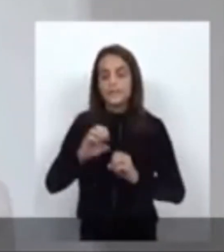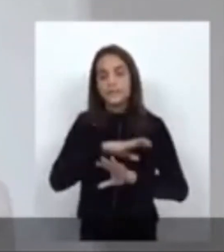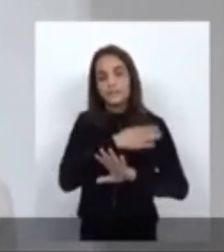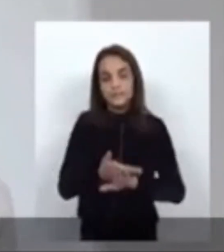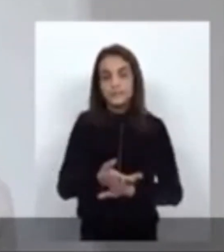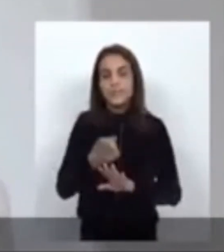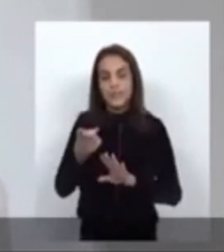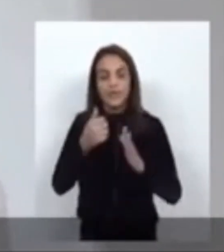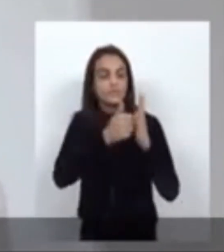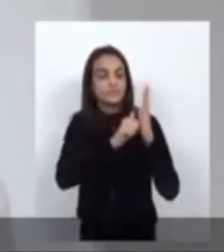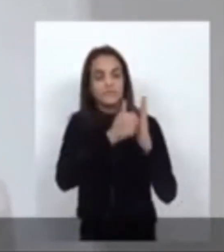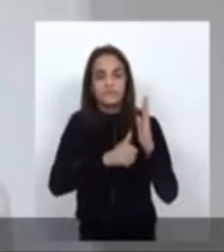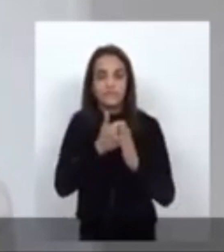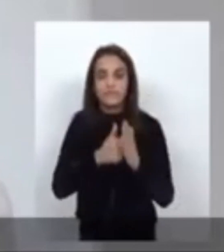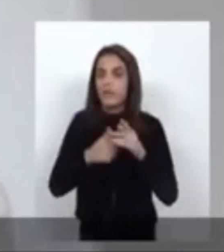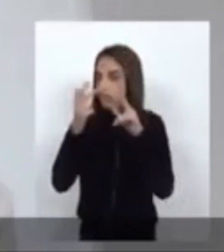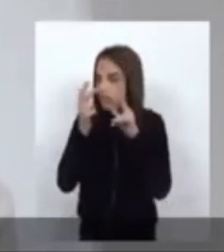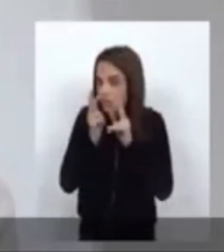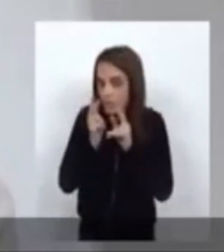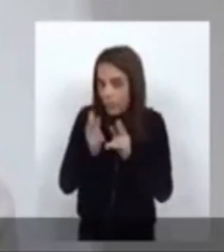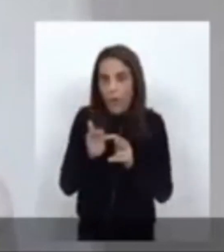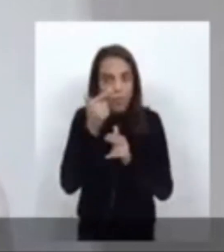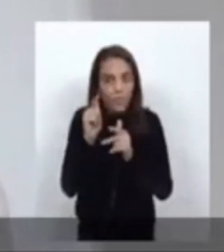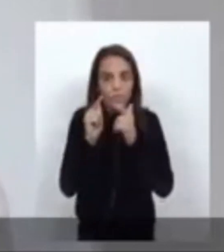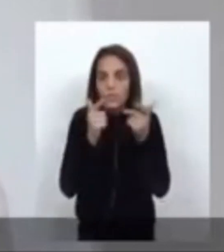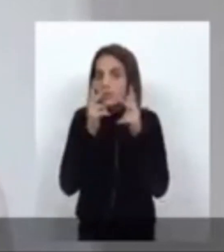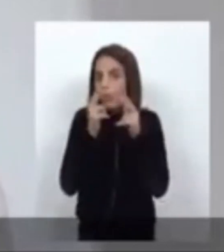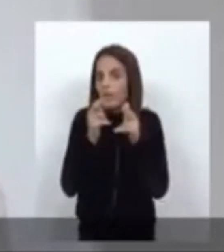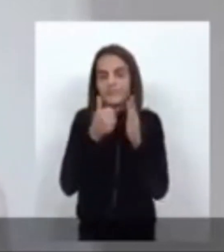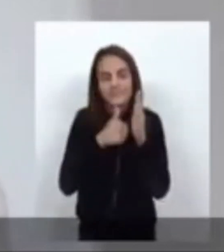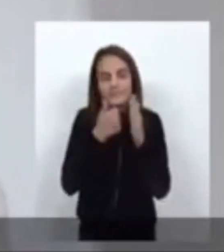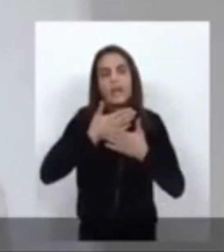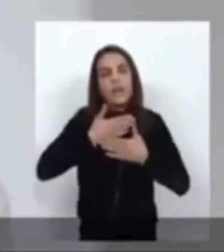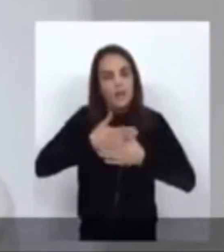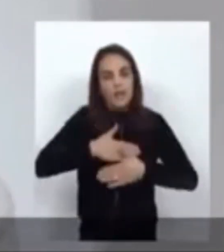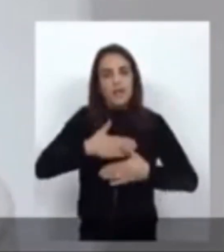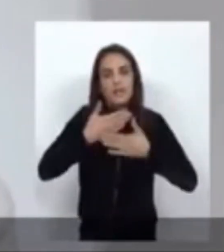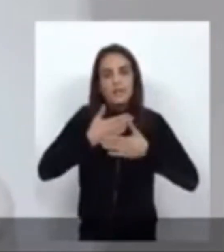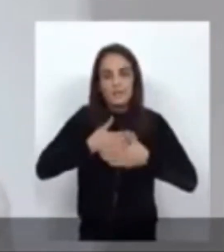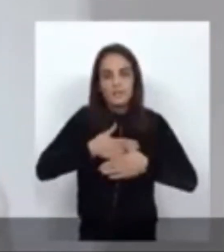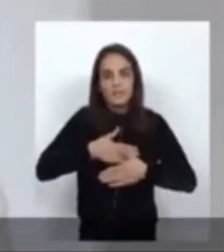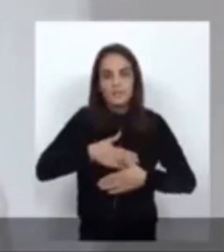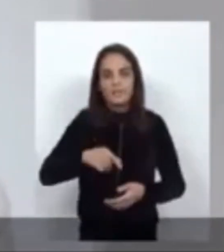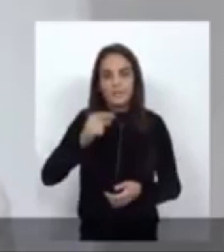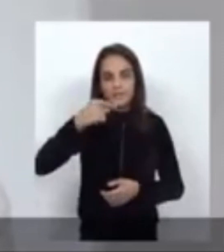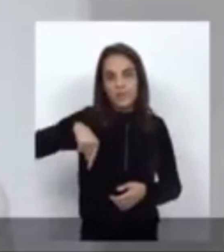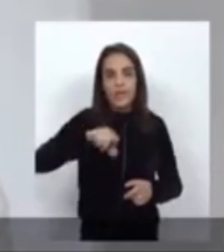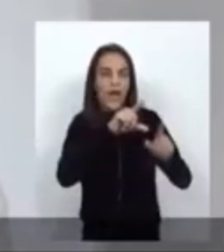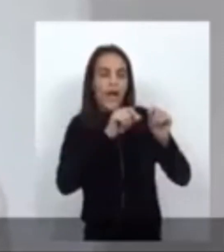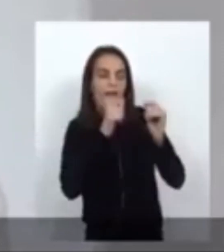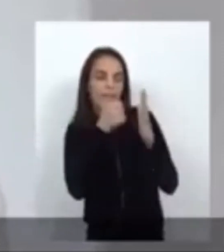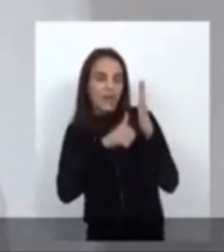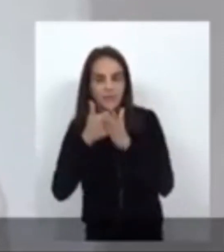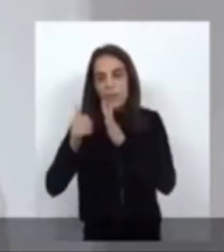serão avaliados da mesma forma que os demais, tá? Fiquem bem tranquilos, aqui a gente não faz avaliação por categoria, a gente faz